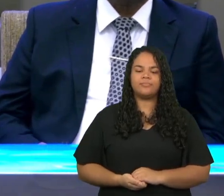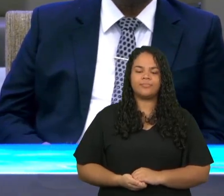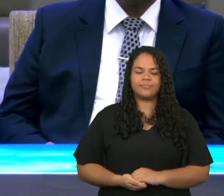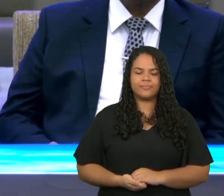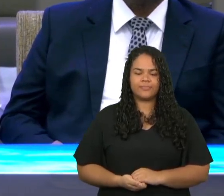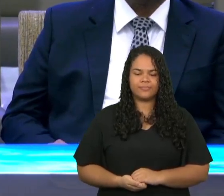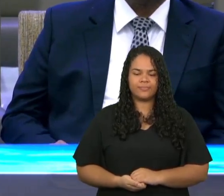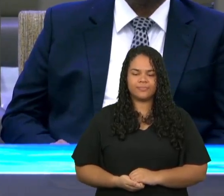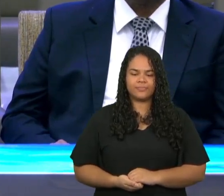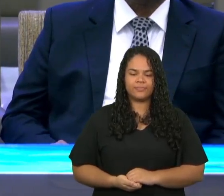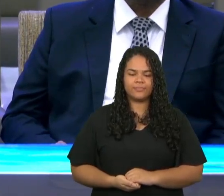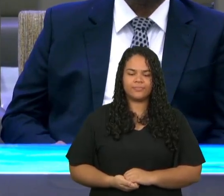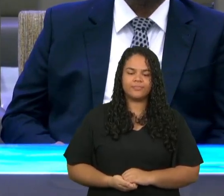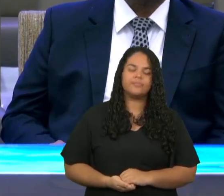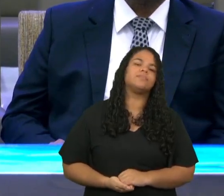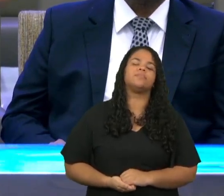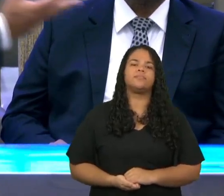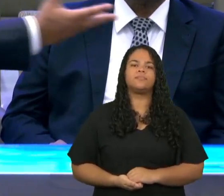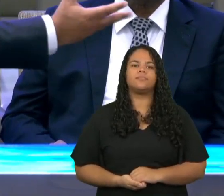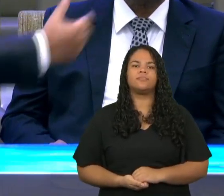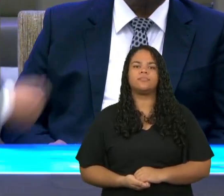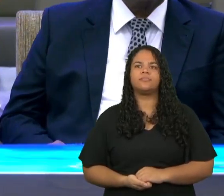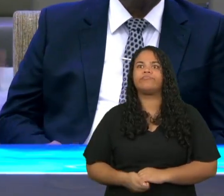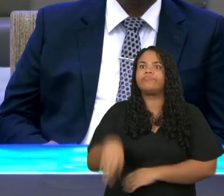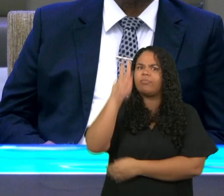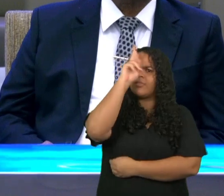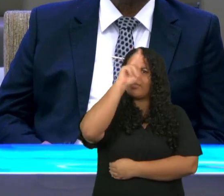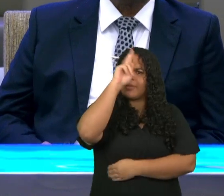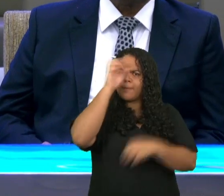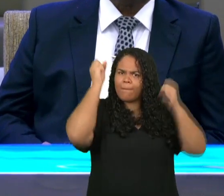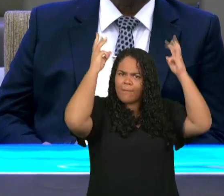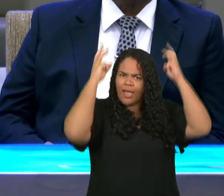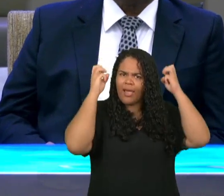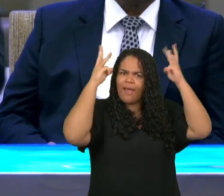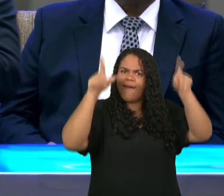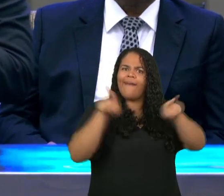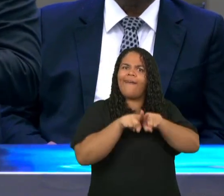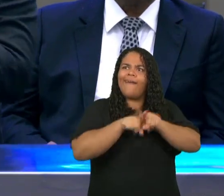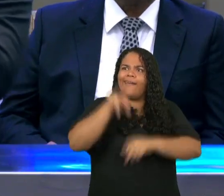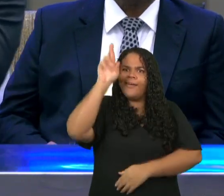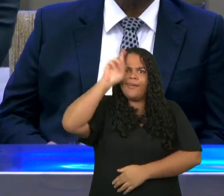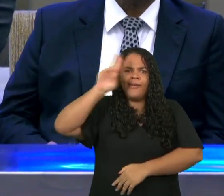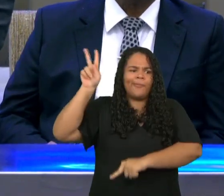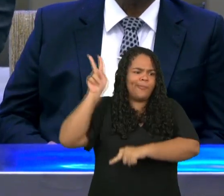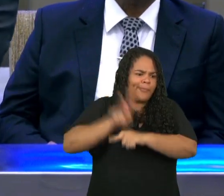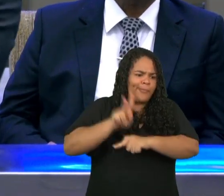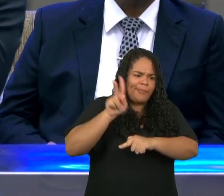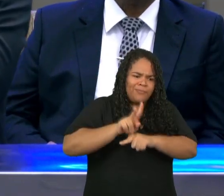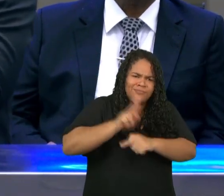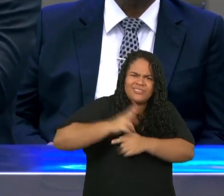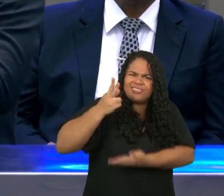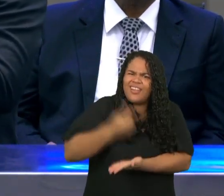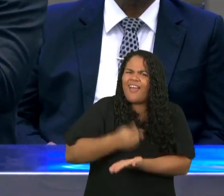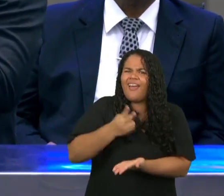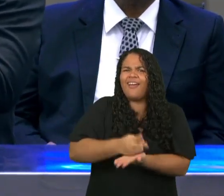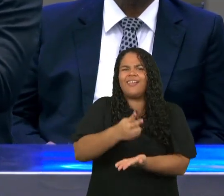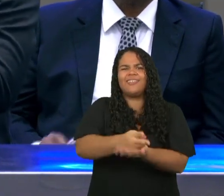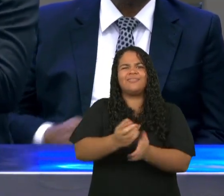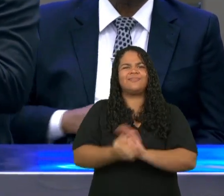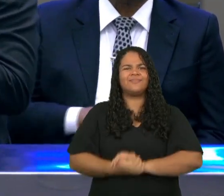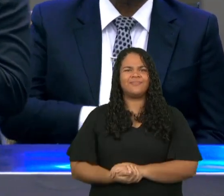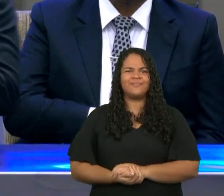Quem vai dizer que Moisés não foi preservado várias vezes? Esther,